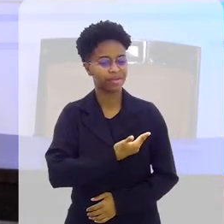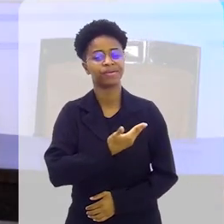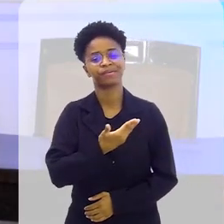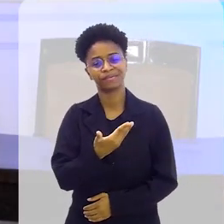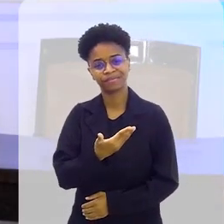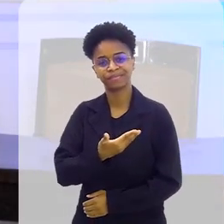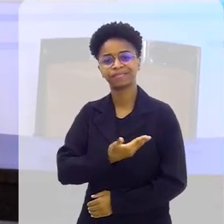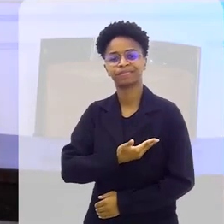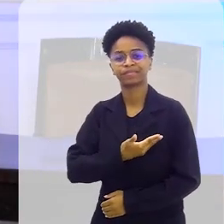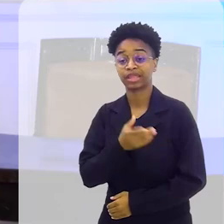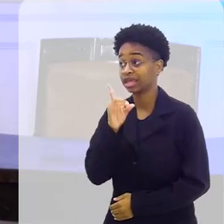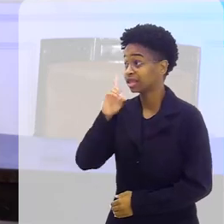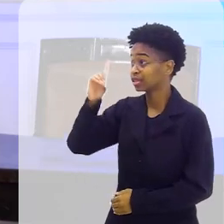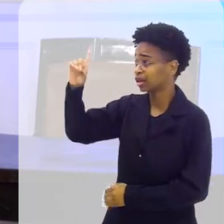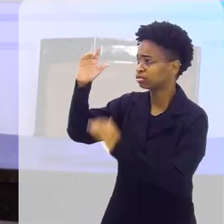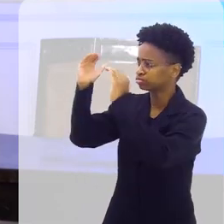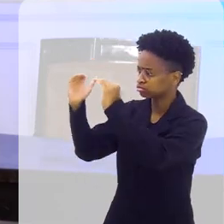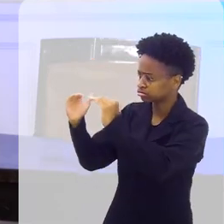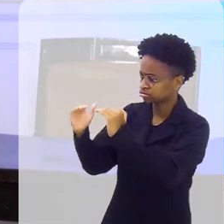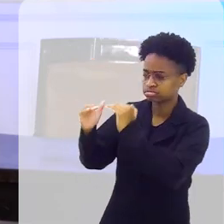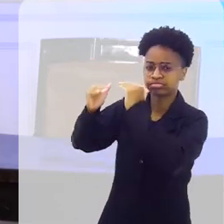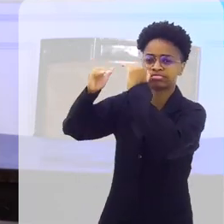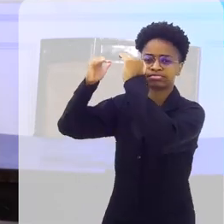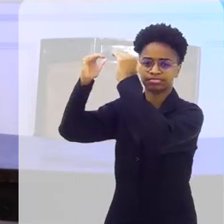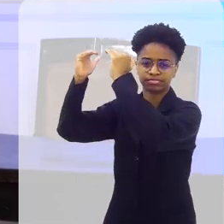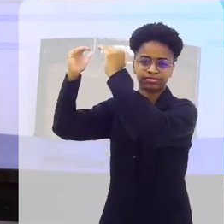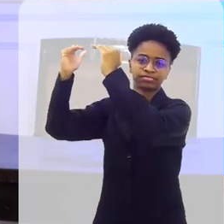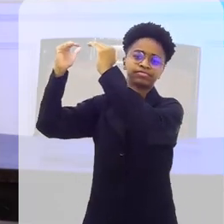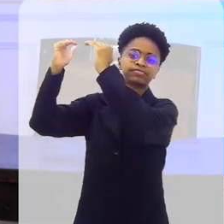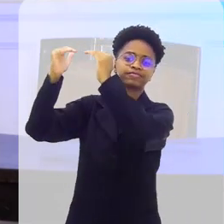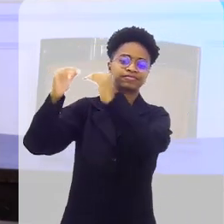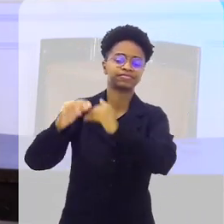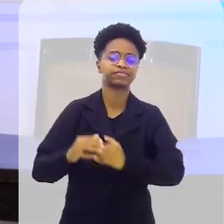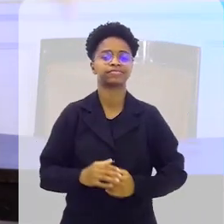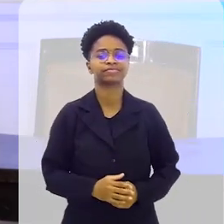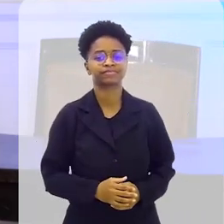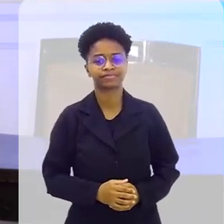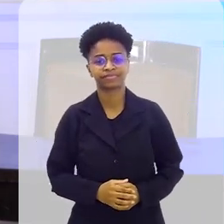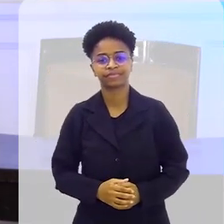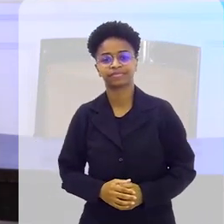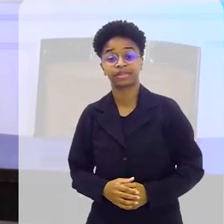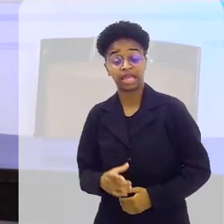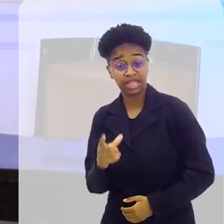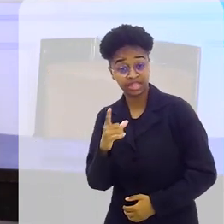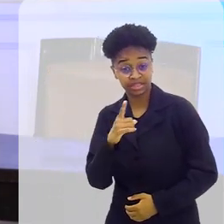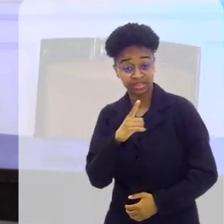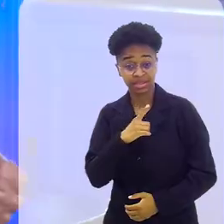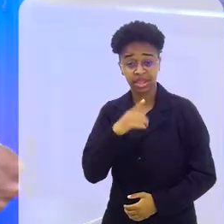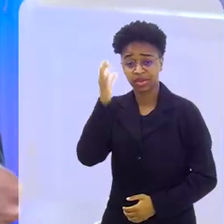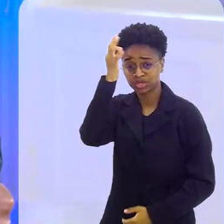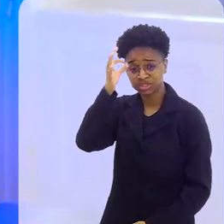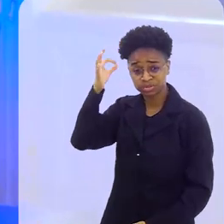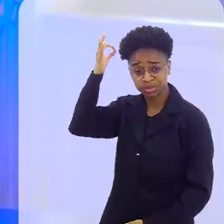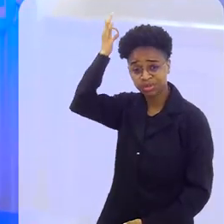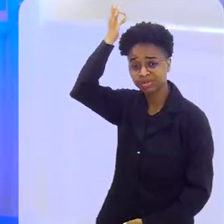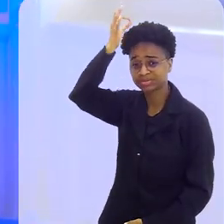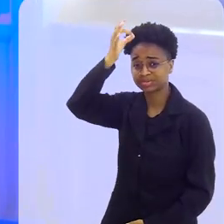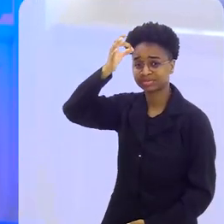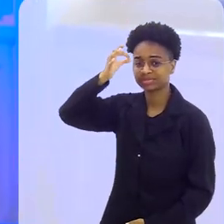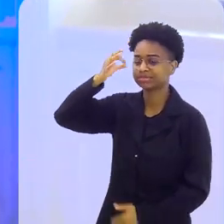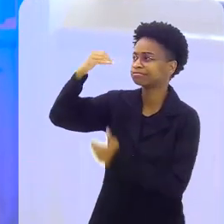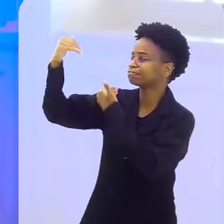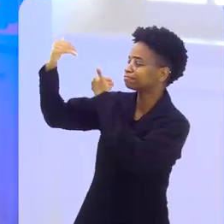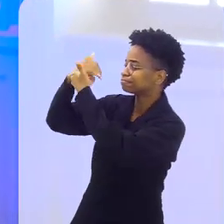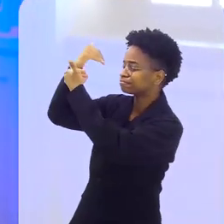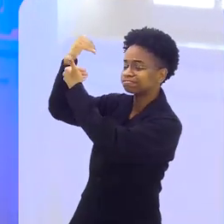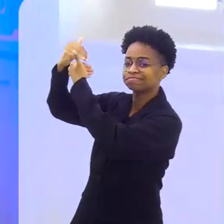meu amigo, Jeová o Soberano. Eu tenho o Espírito